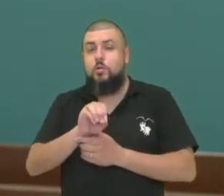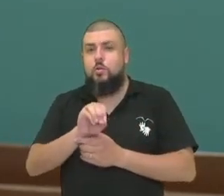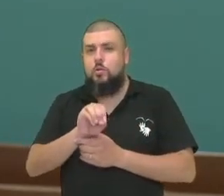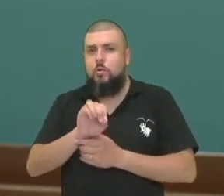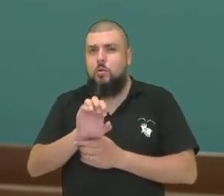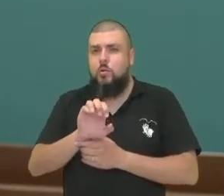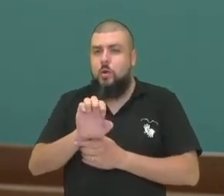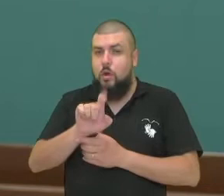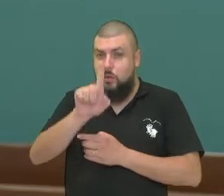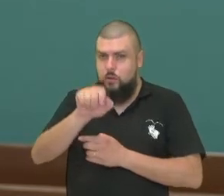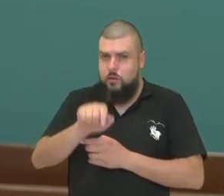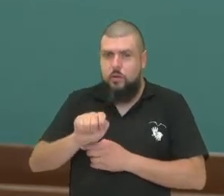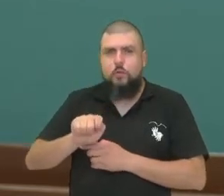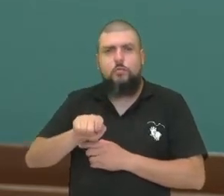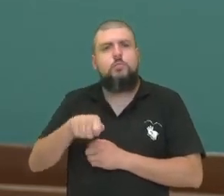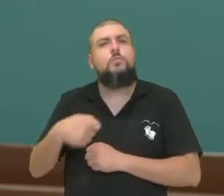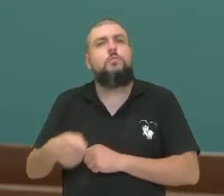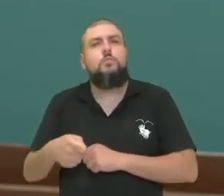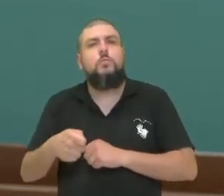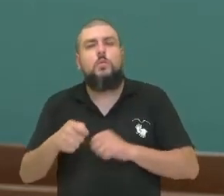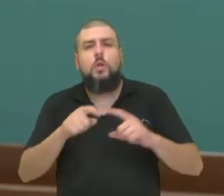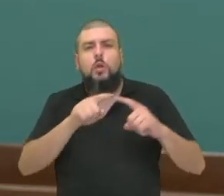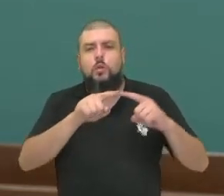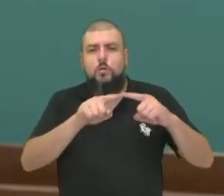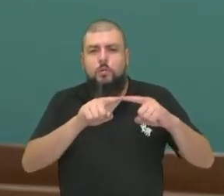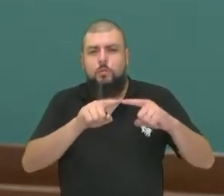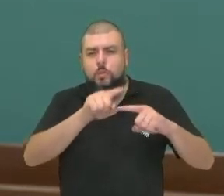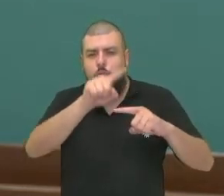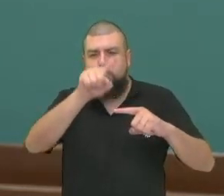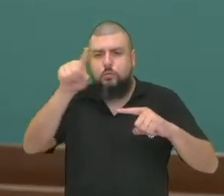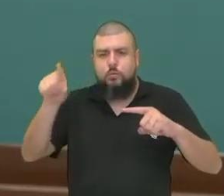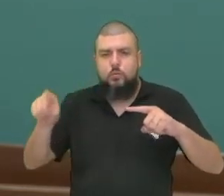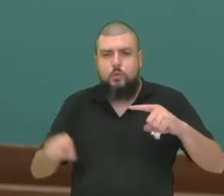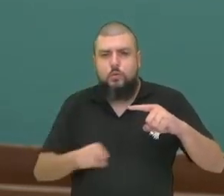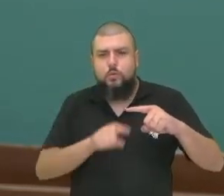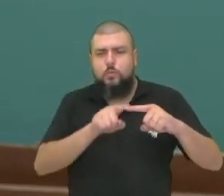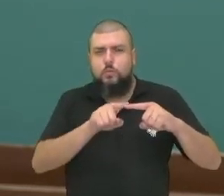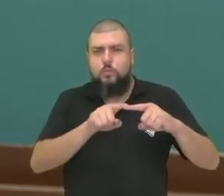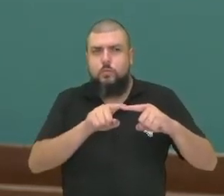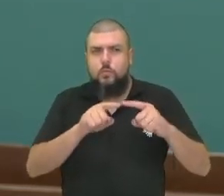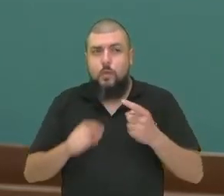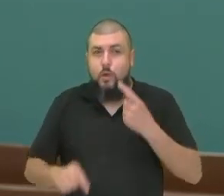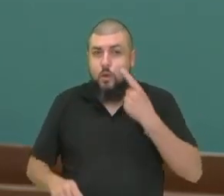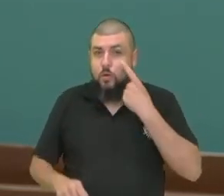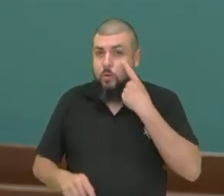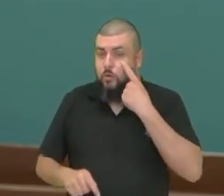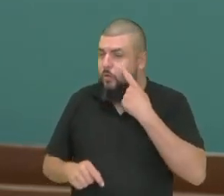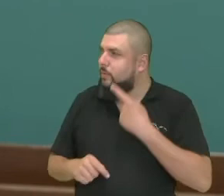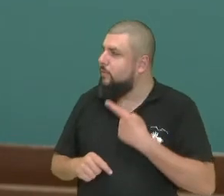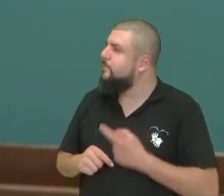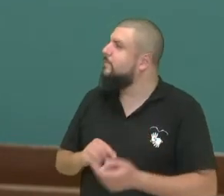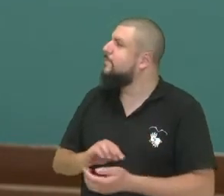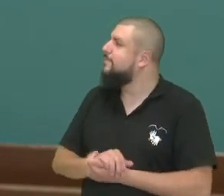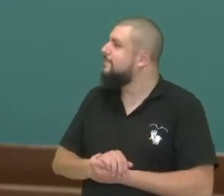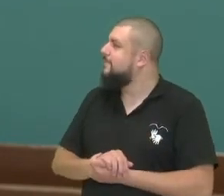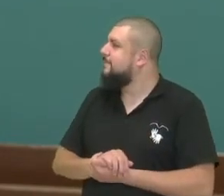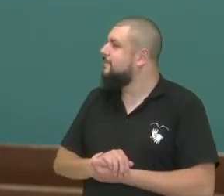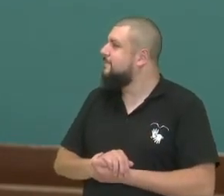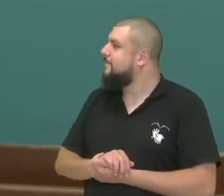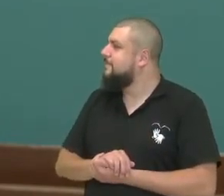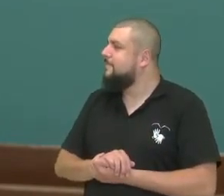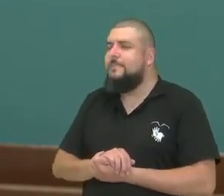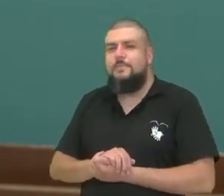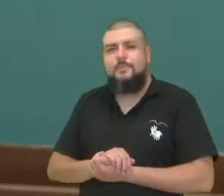né dar uma volta completa Observe nesta imagem nas imagens abaixo são quando a gente vai custar falando do dinheiro a gente tá